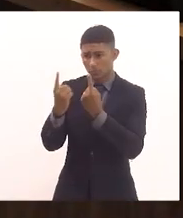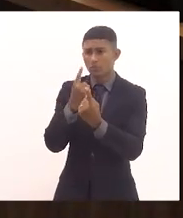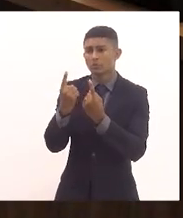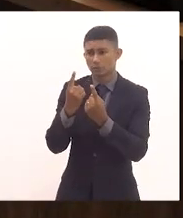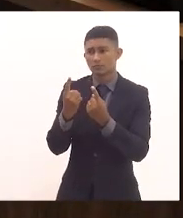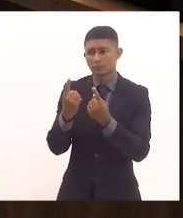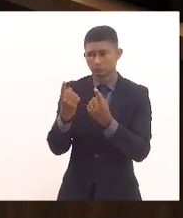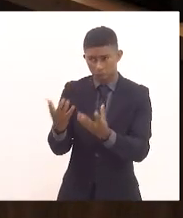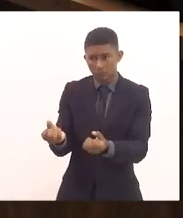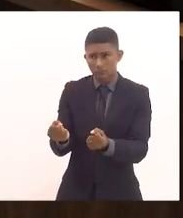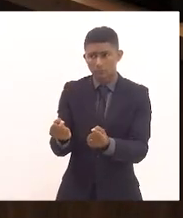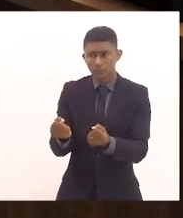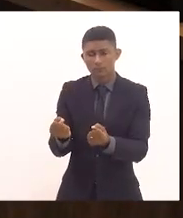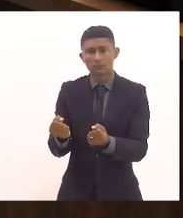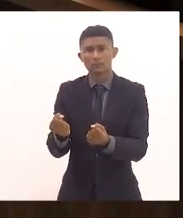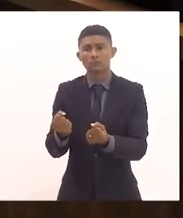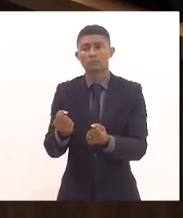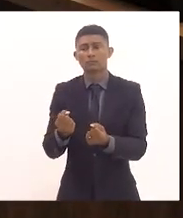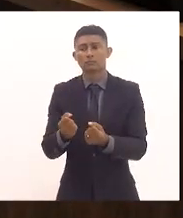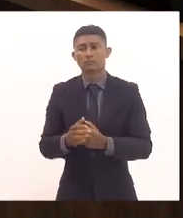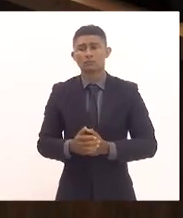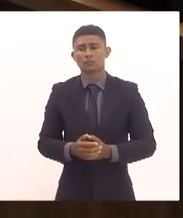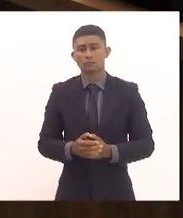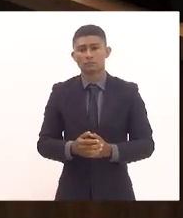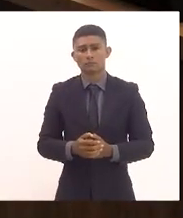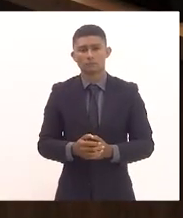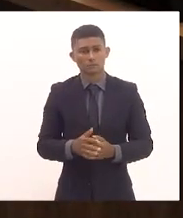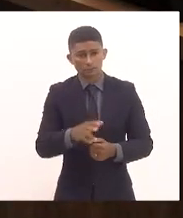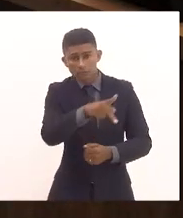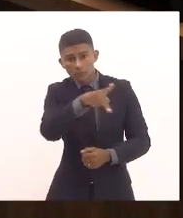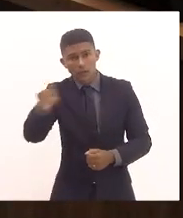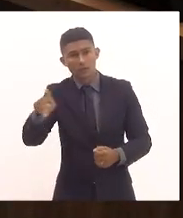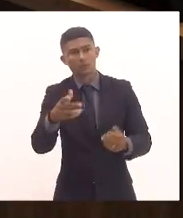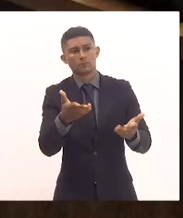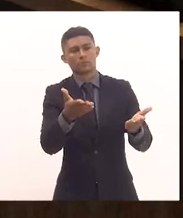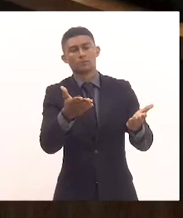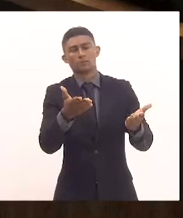Marta Rocha, porque a gente sequer conseguiu conversar. Presidente,